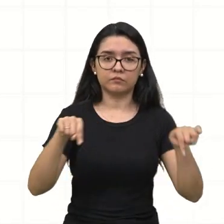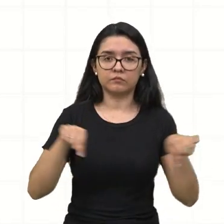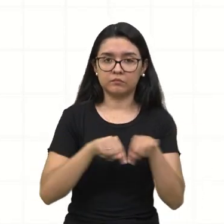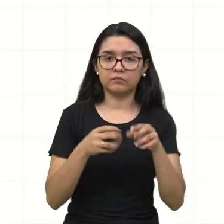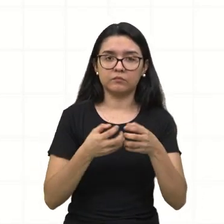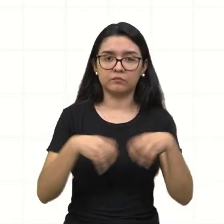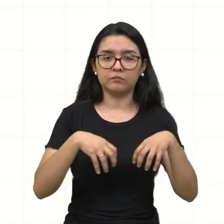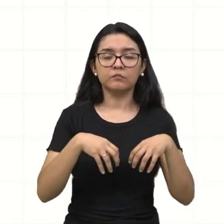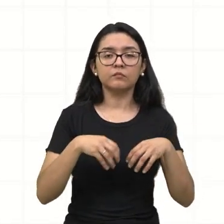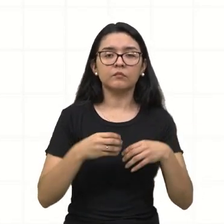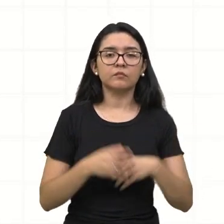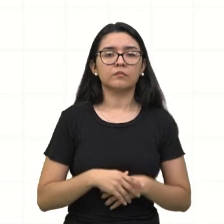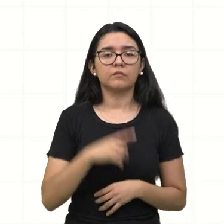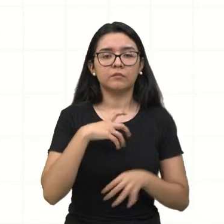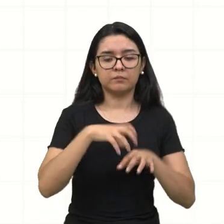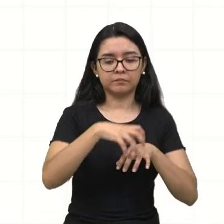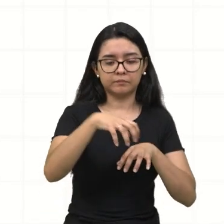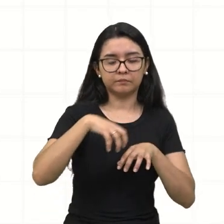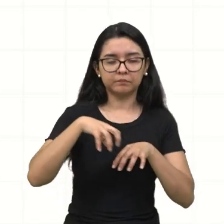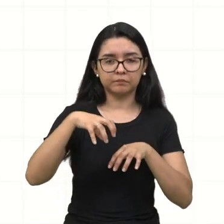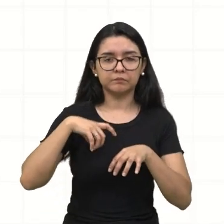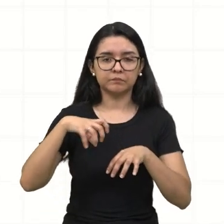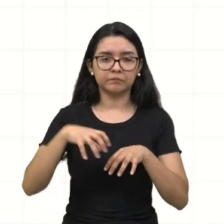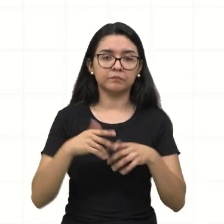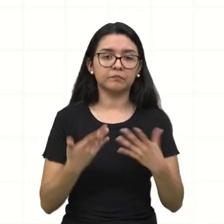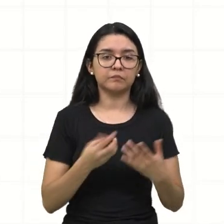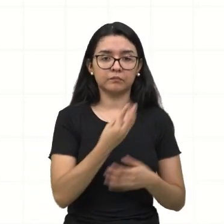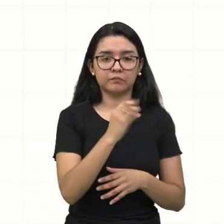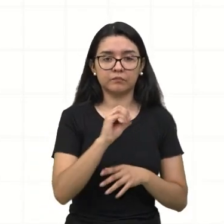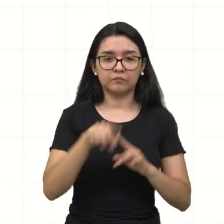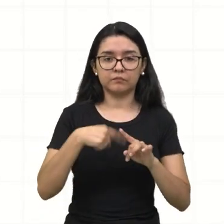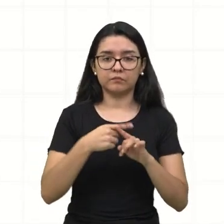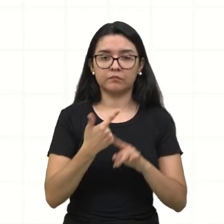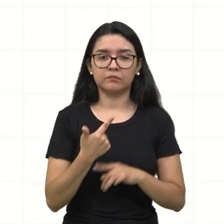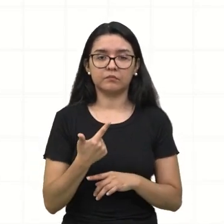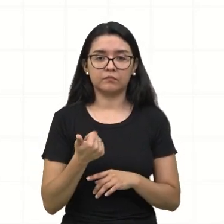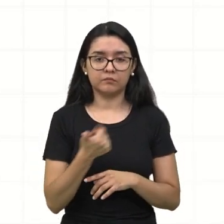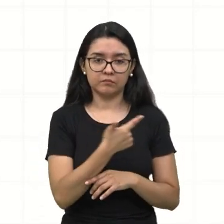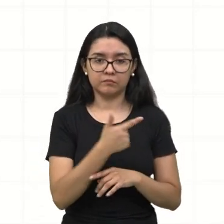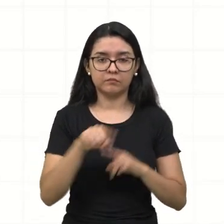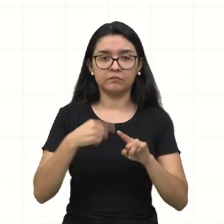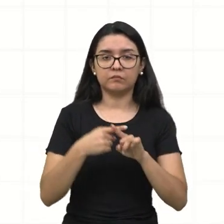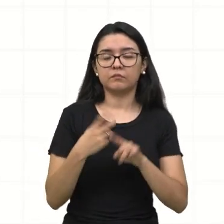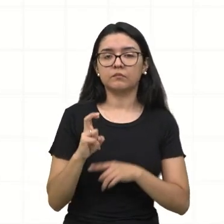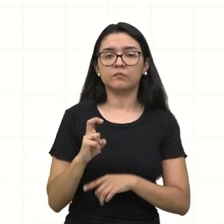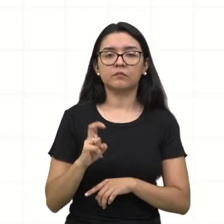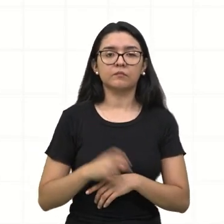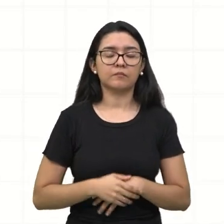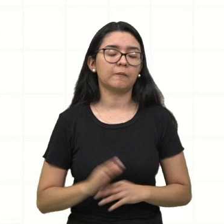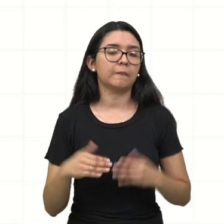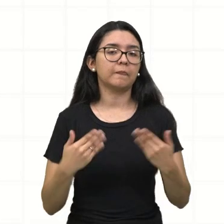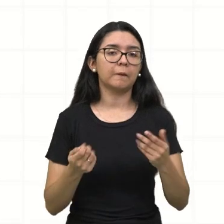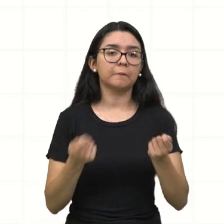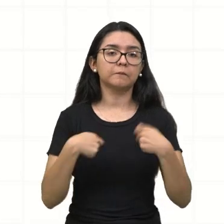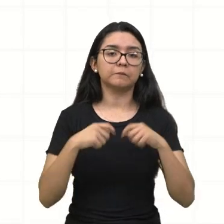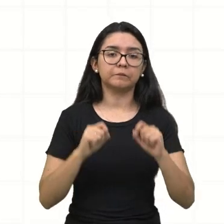Então, olha só, nós temos aí, né? 30 vezes 12 vezes 5. Então, nós podemos